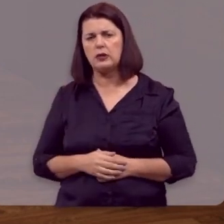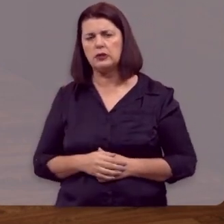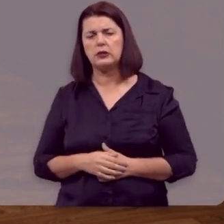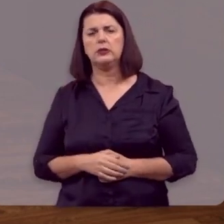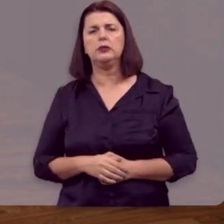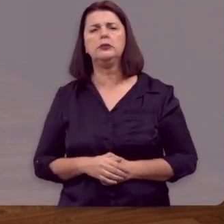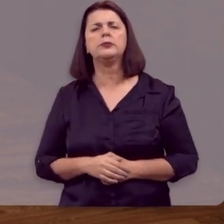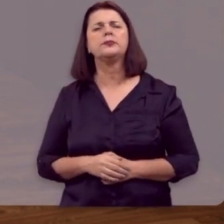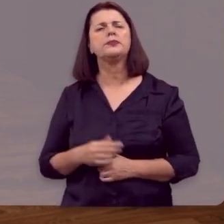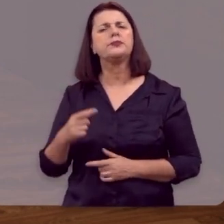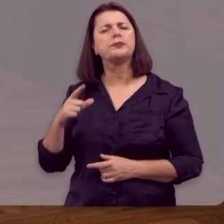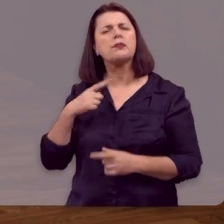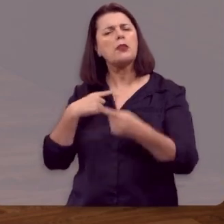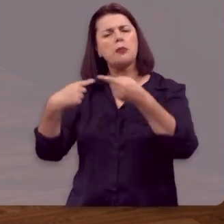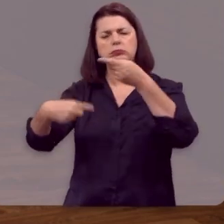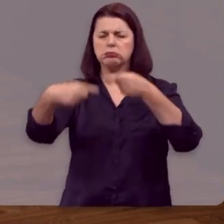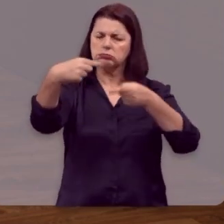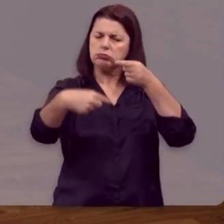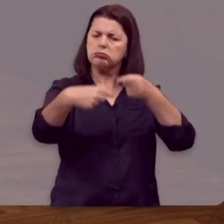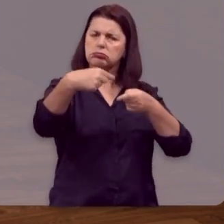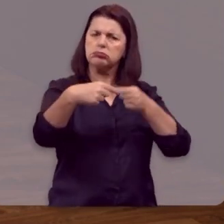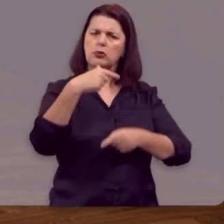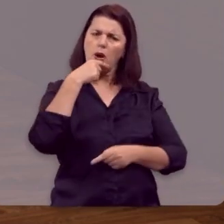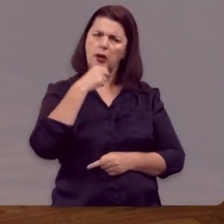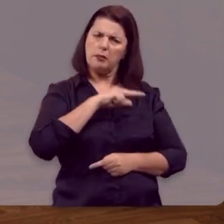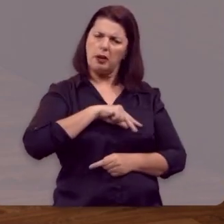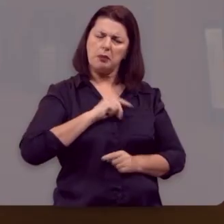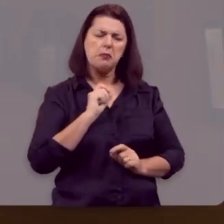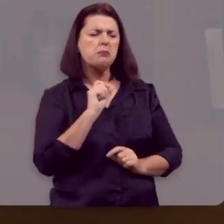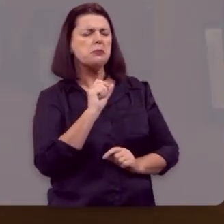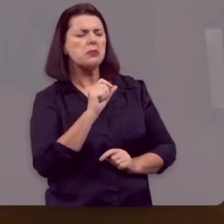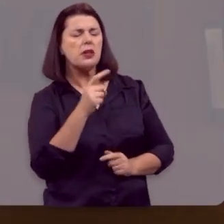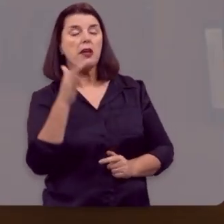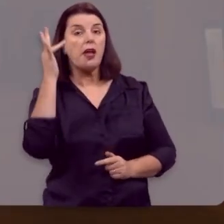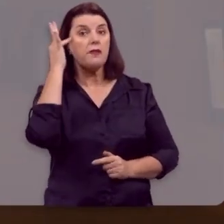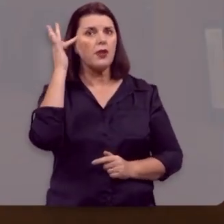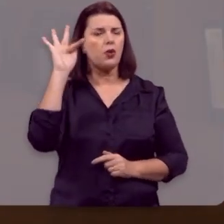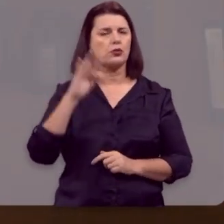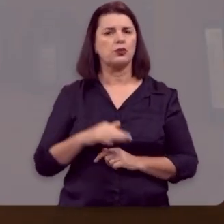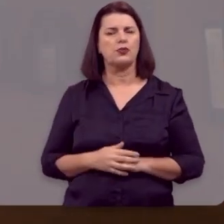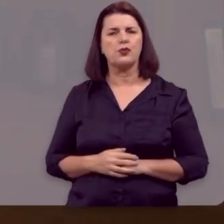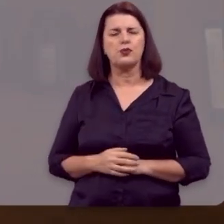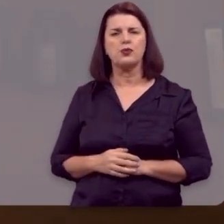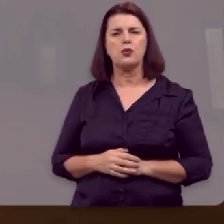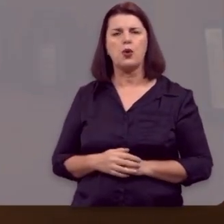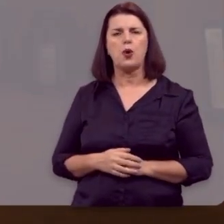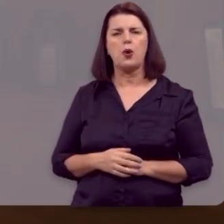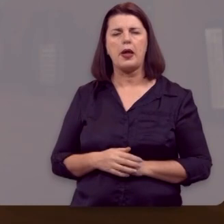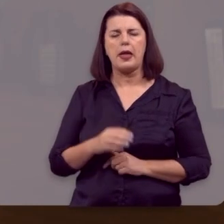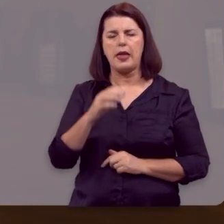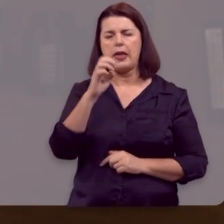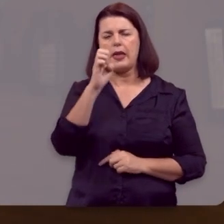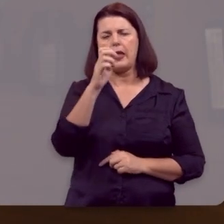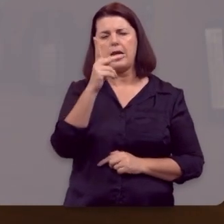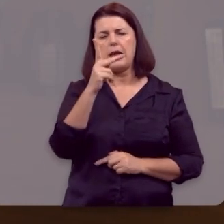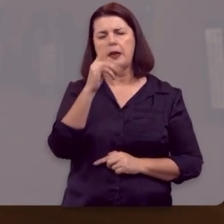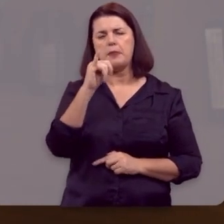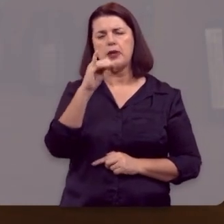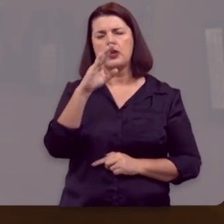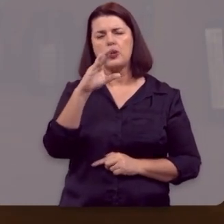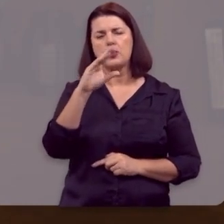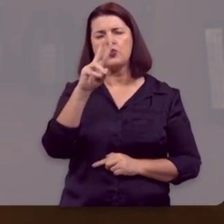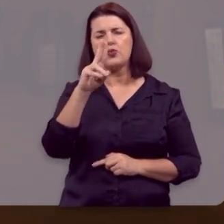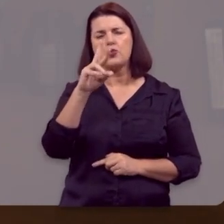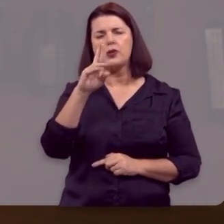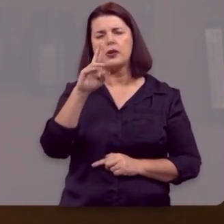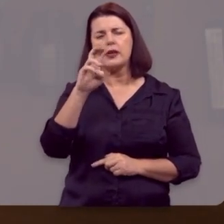epicureus e estoicos contendiam com ele. Mas quem eram esses filósofos? Os epicureus Eram